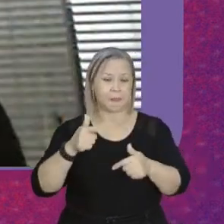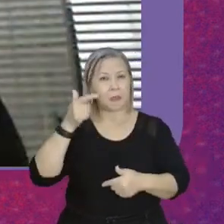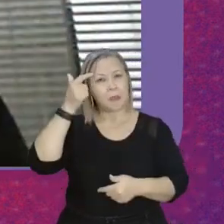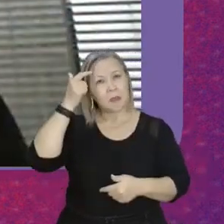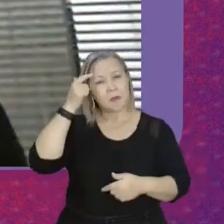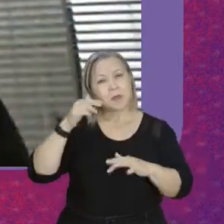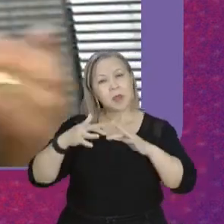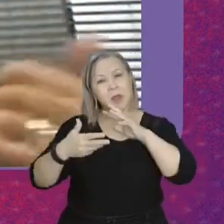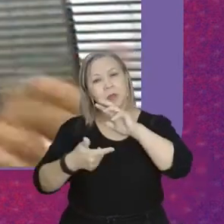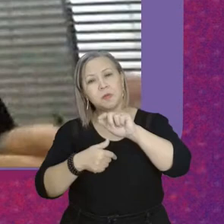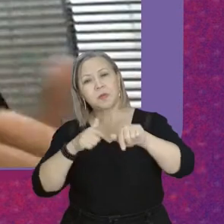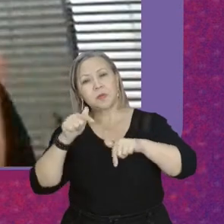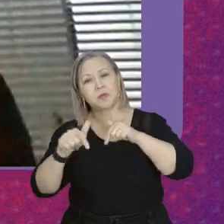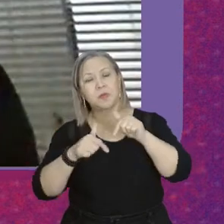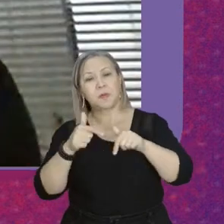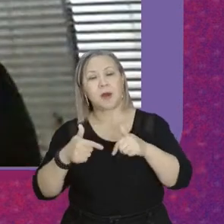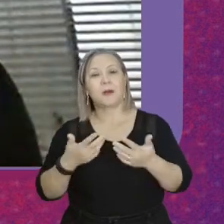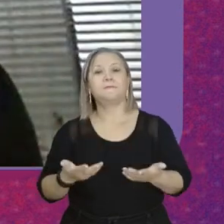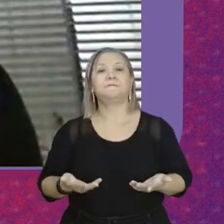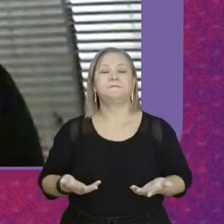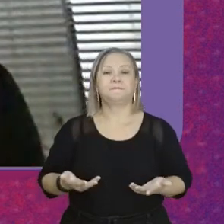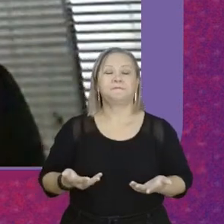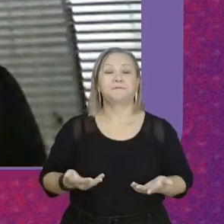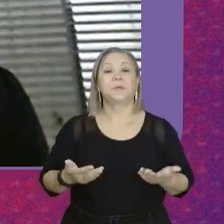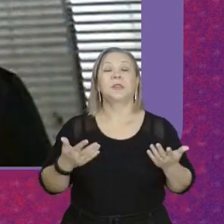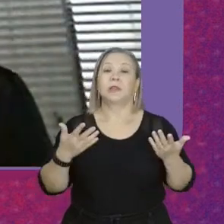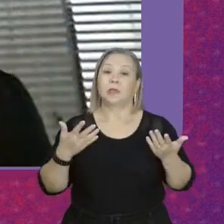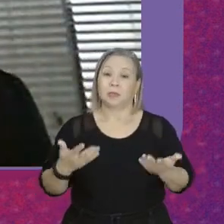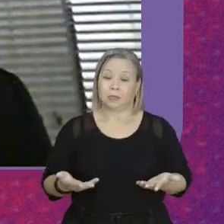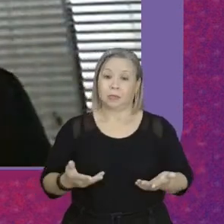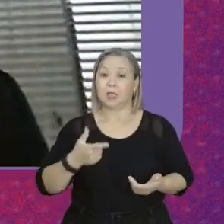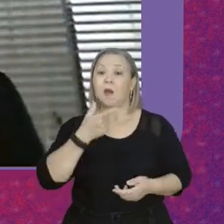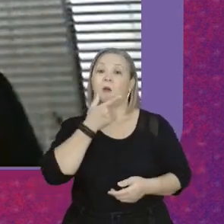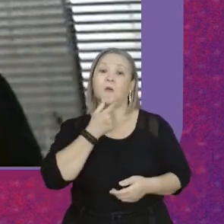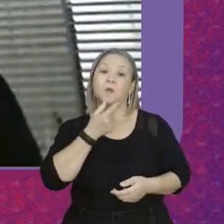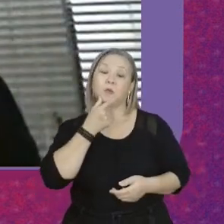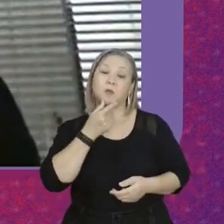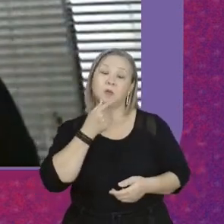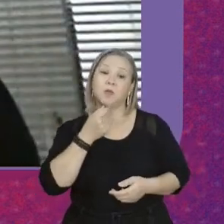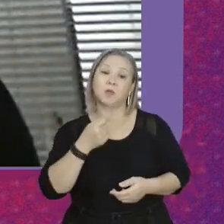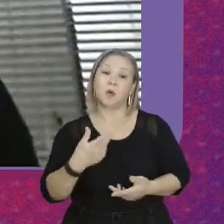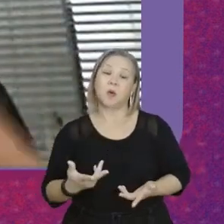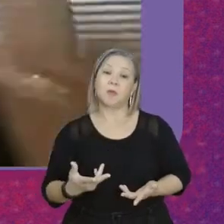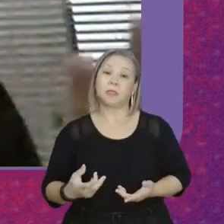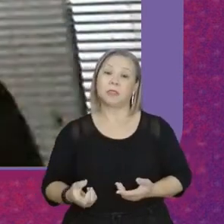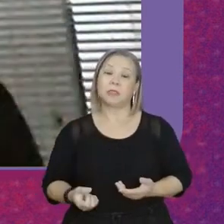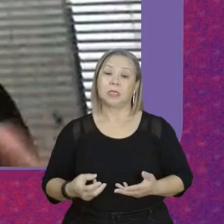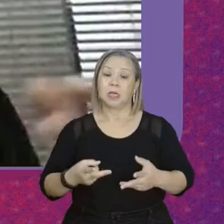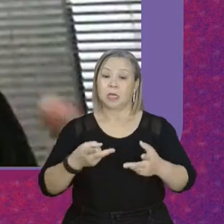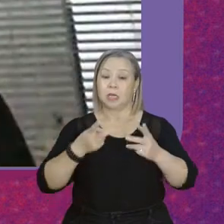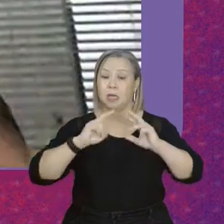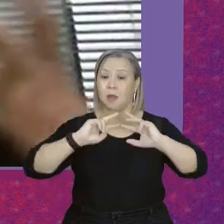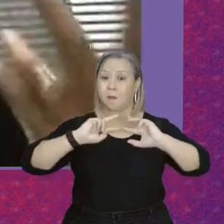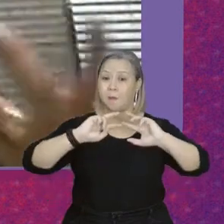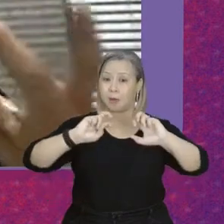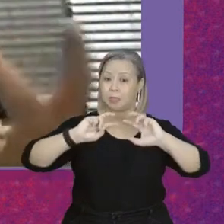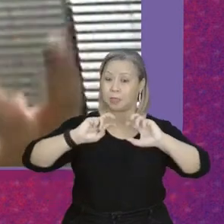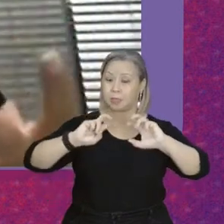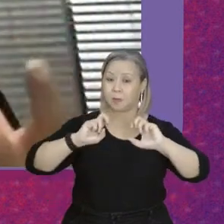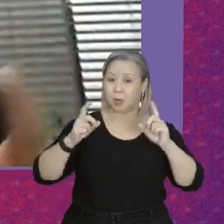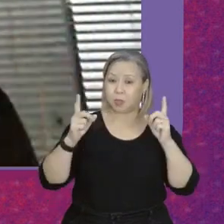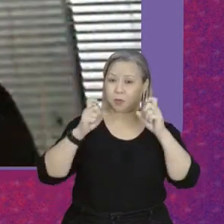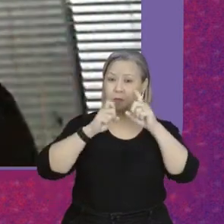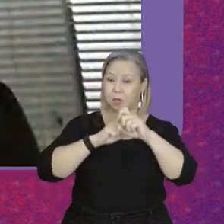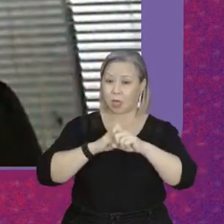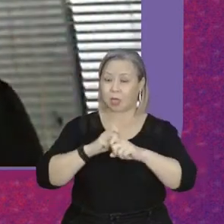mundo do trabalho ainda, era o mercado mesmo. Então, os homens se viram em dificuldade, até então, né, o magistério basicamente